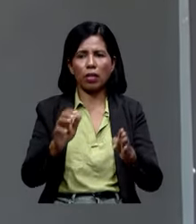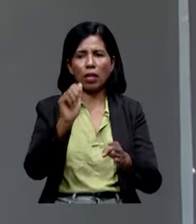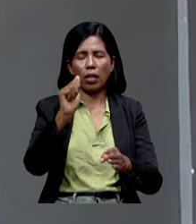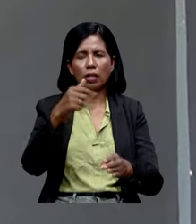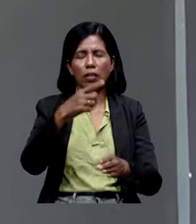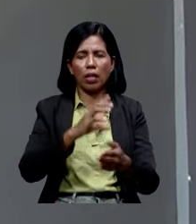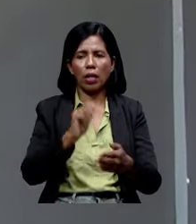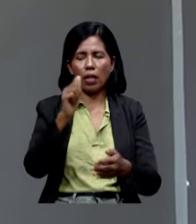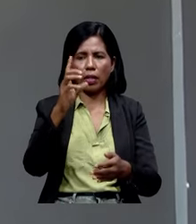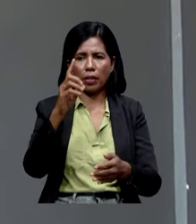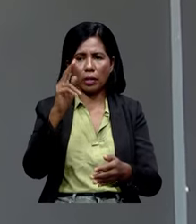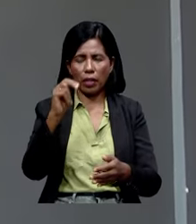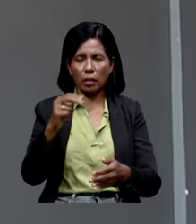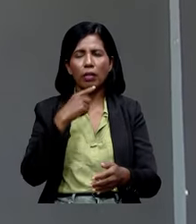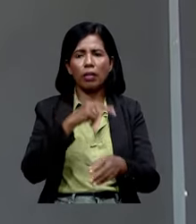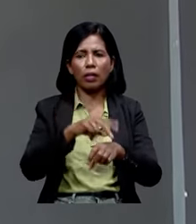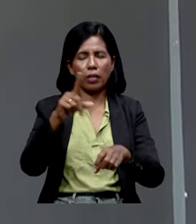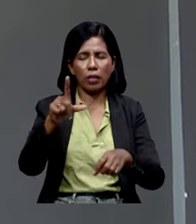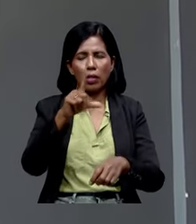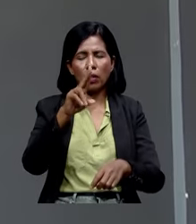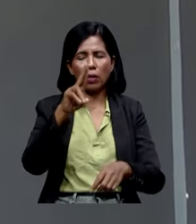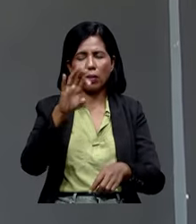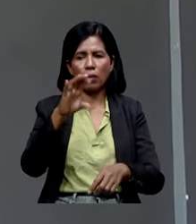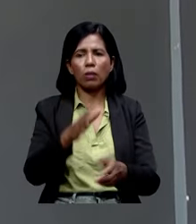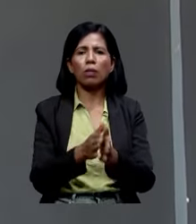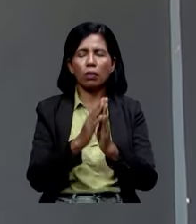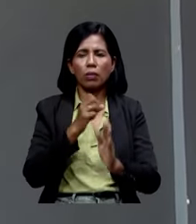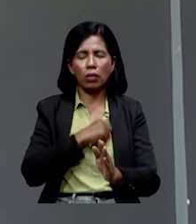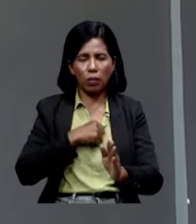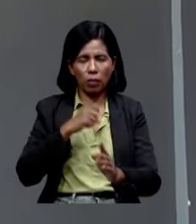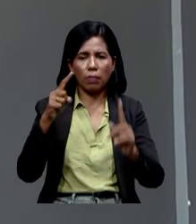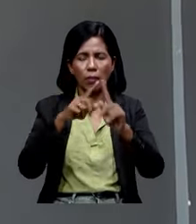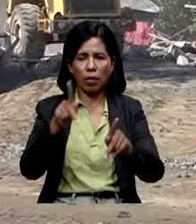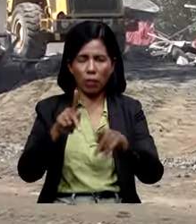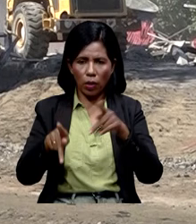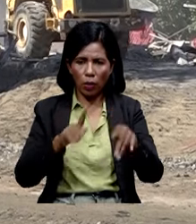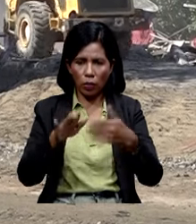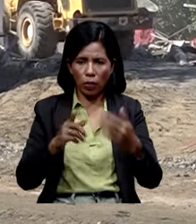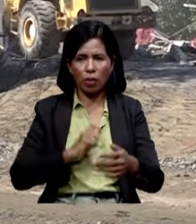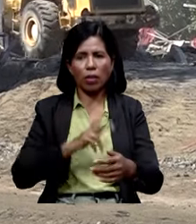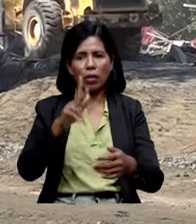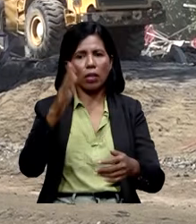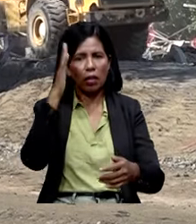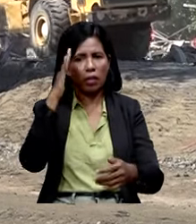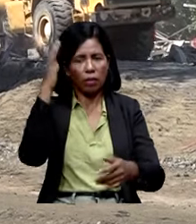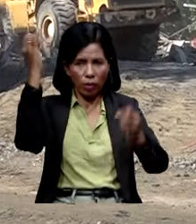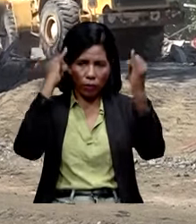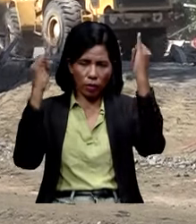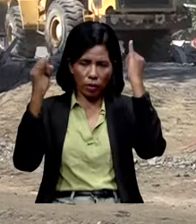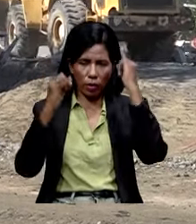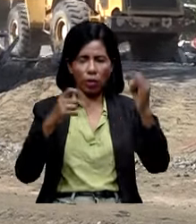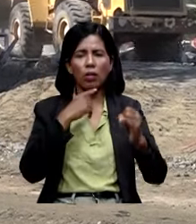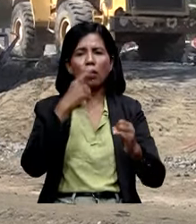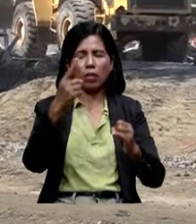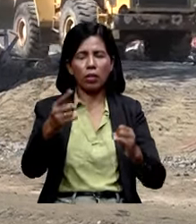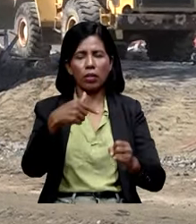Agência de Desenvolvimento Nacional, Rui Lourenço Russo, desculpa ba comunidade ya Tacitolo, no reconhece informação ne benia